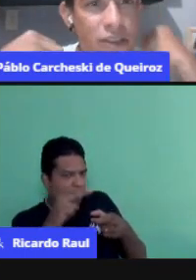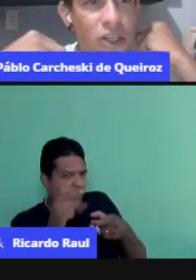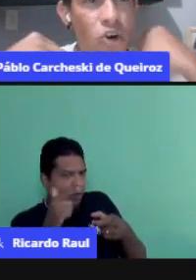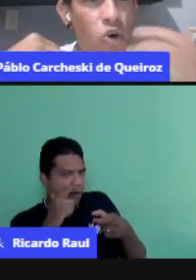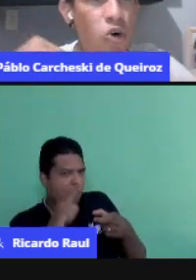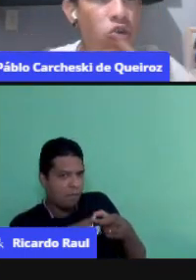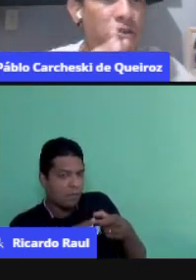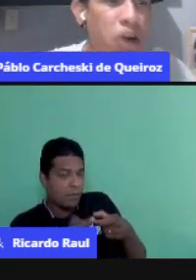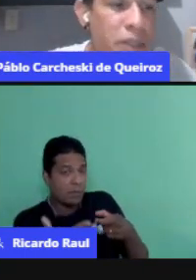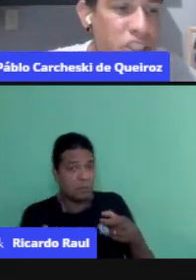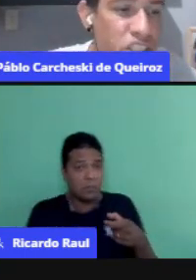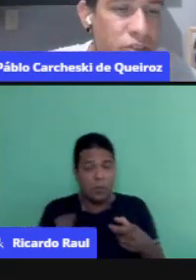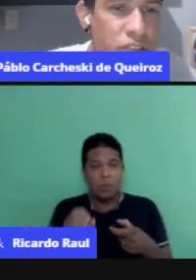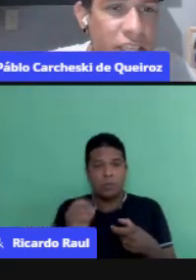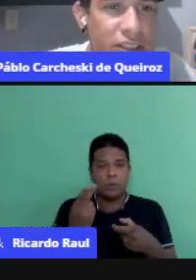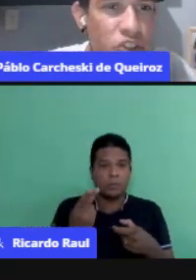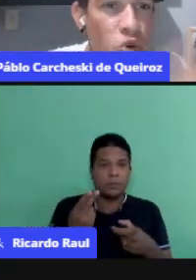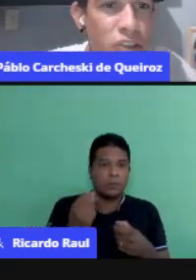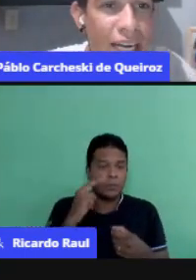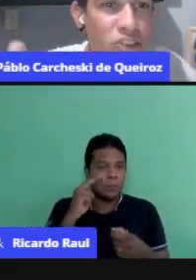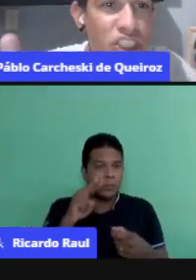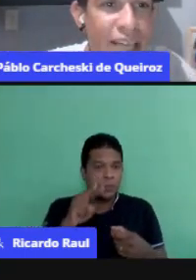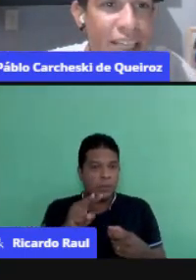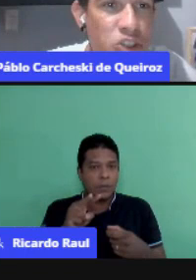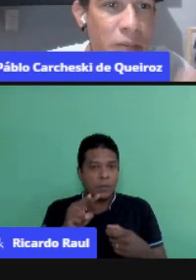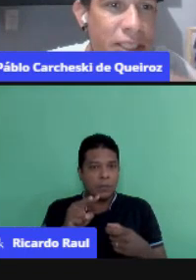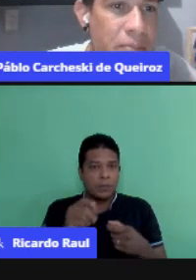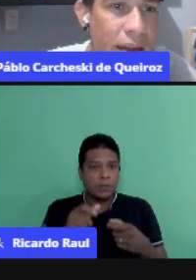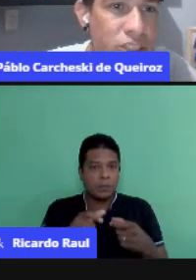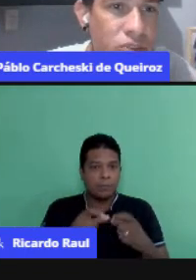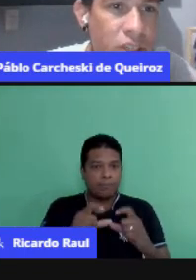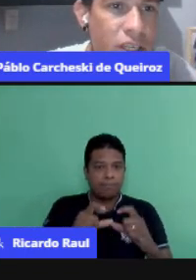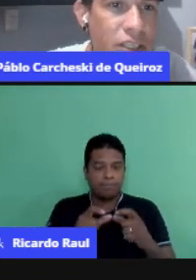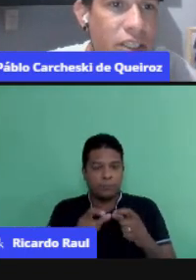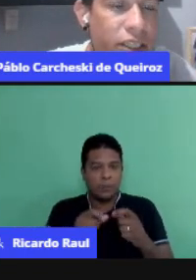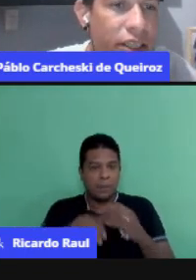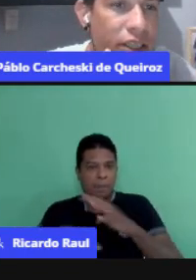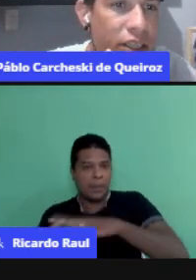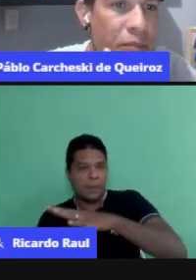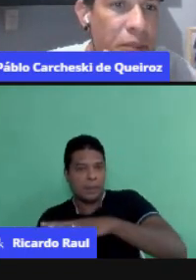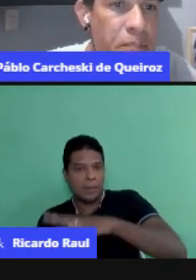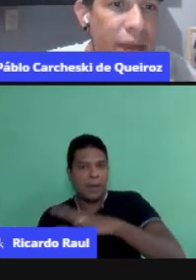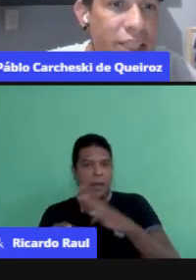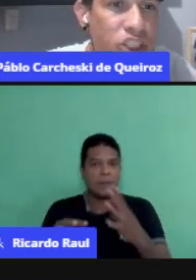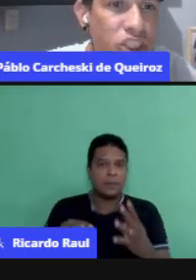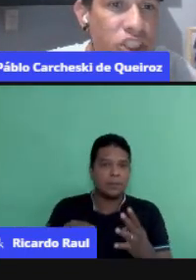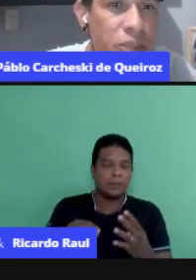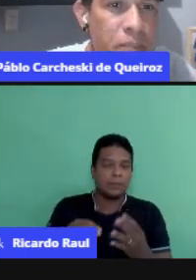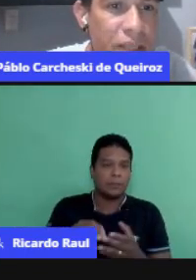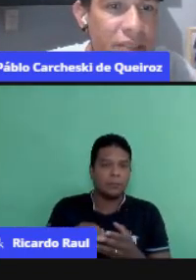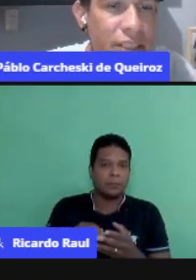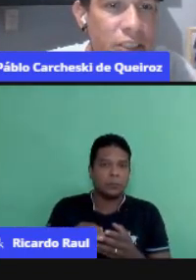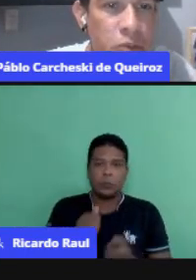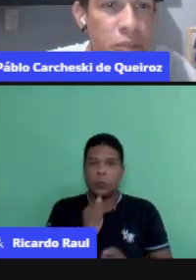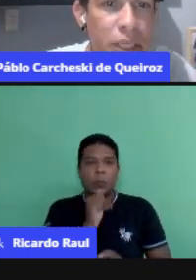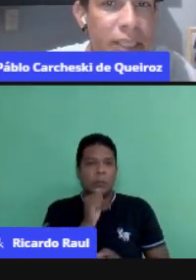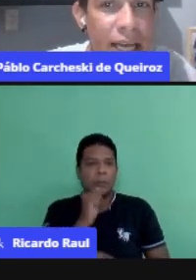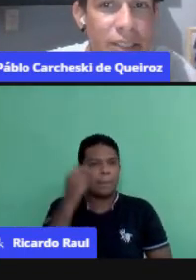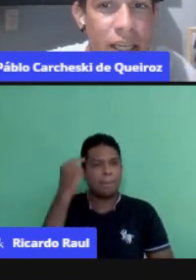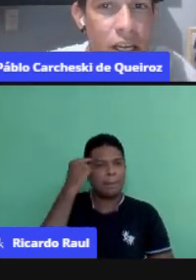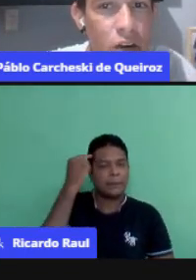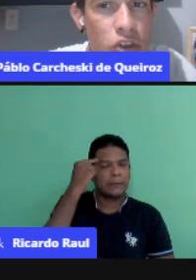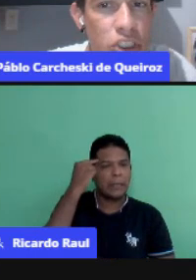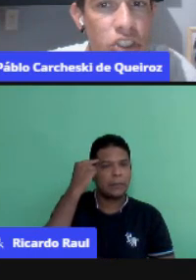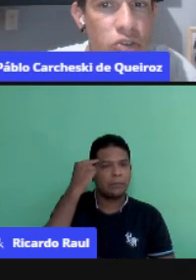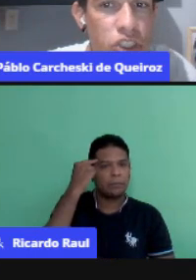essa hipótese? Ou, conforme a gente já viu, será que existe um contrato didático matemático que me impede de pensar nessas